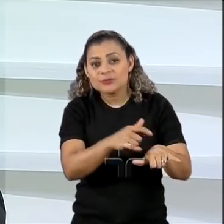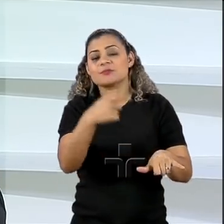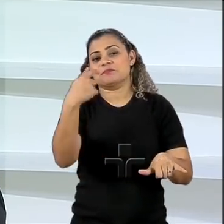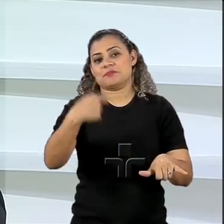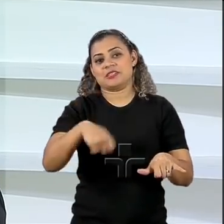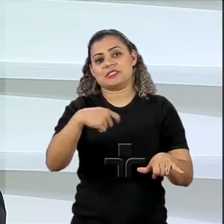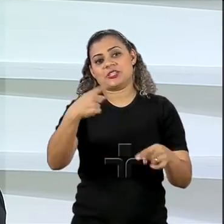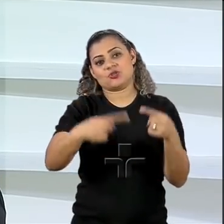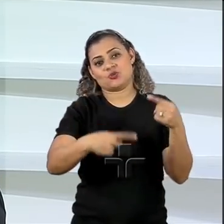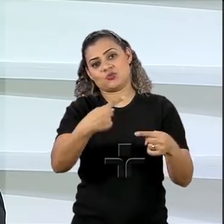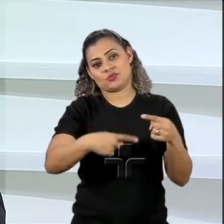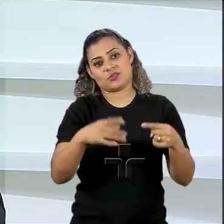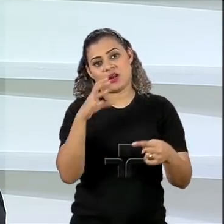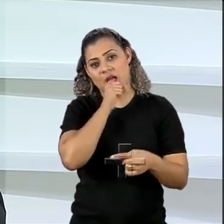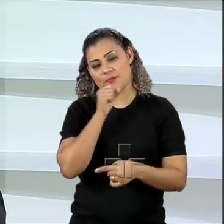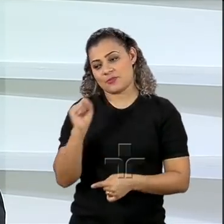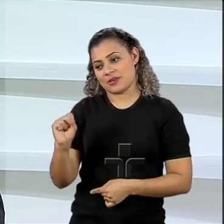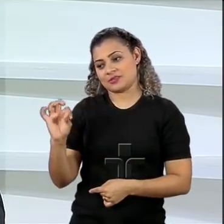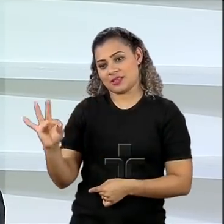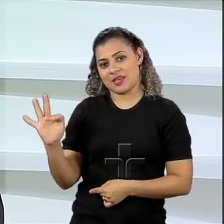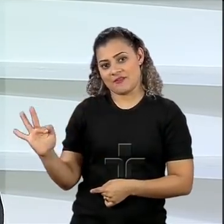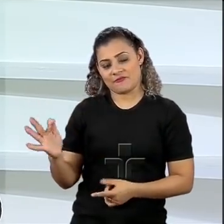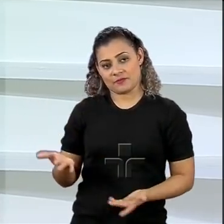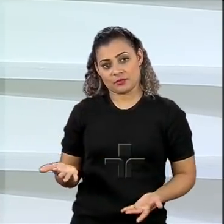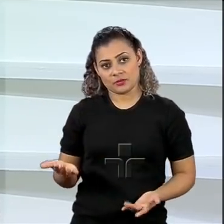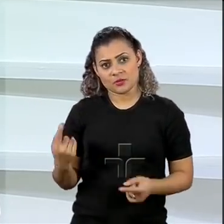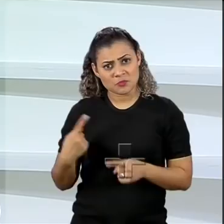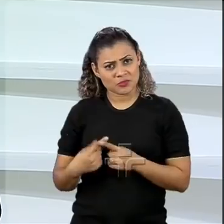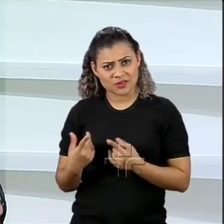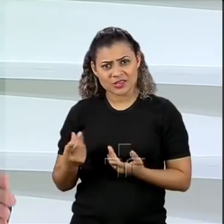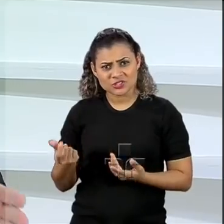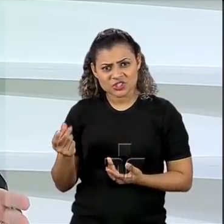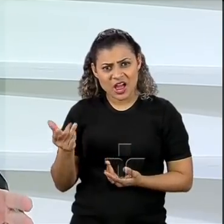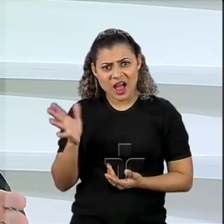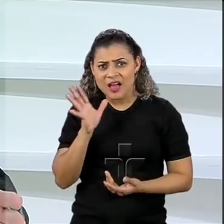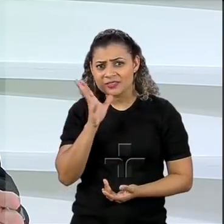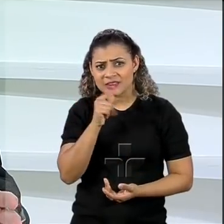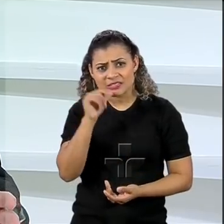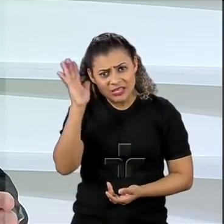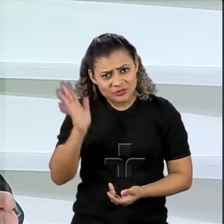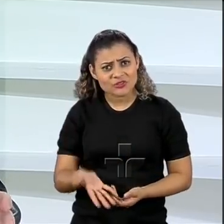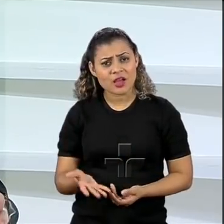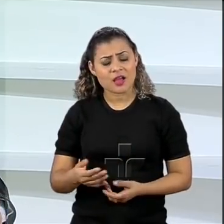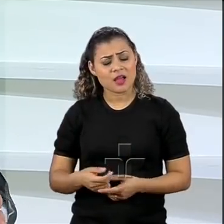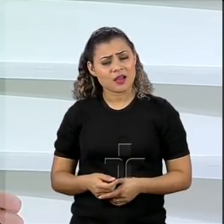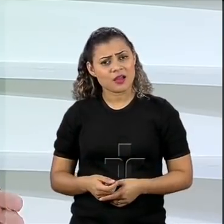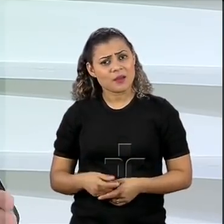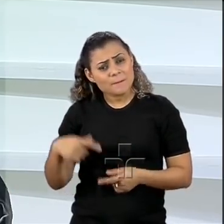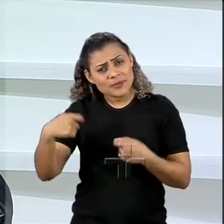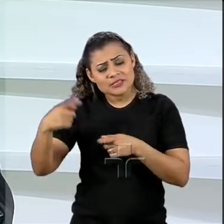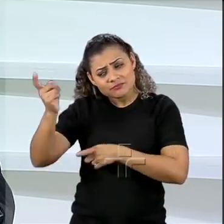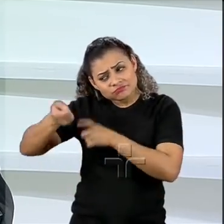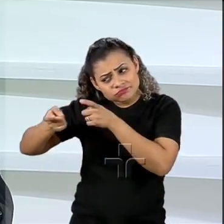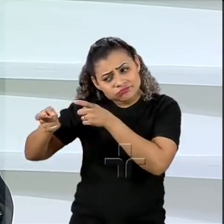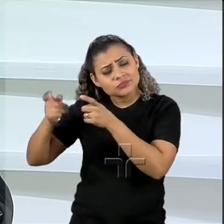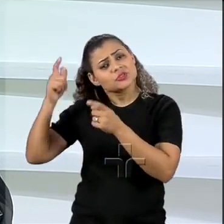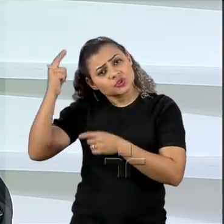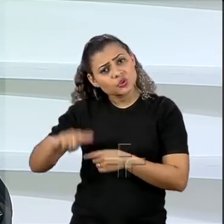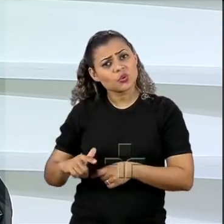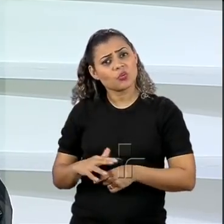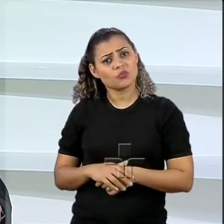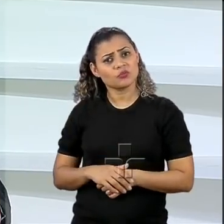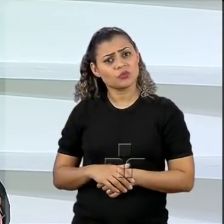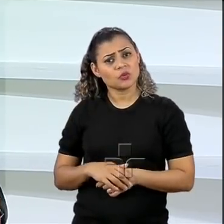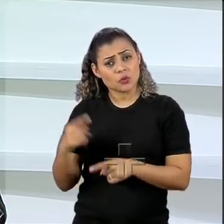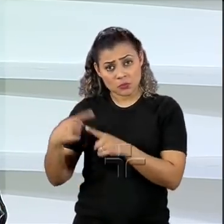grande discussão no Supremo Tribunal Federal, né? Passou da hora de uma grande discussão e de revisão dos seus procedimentos,